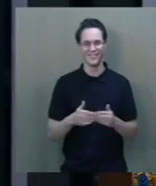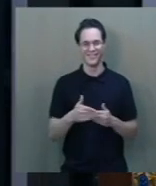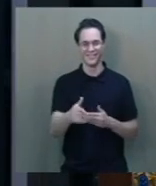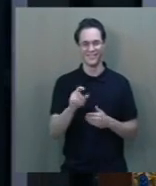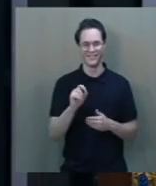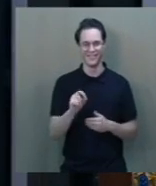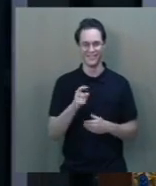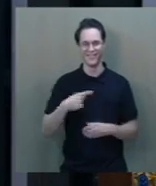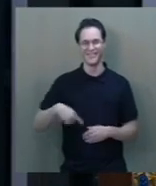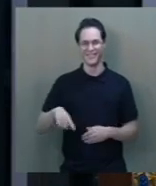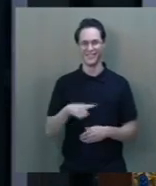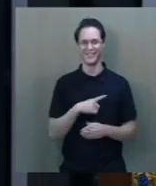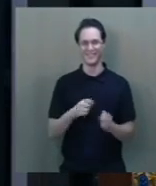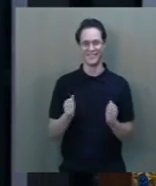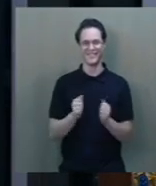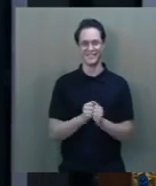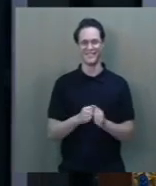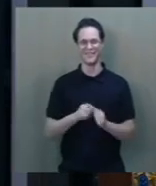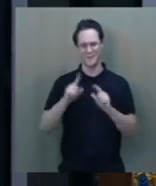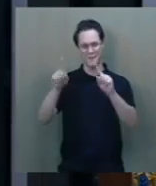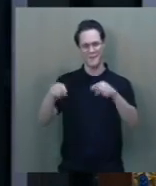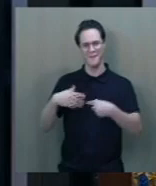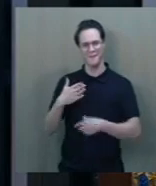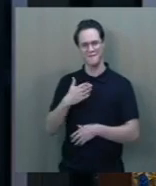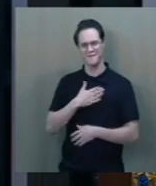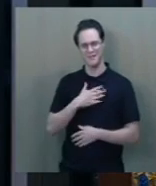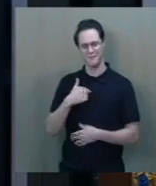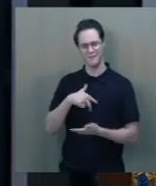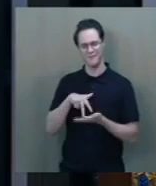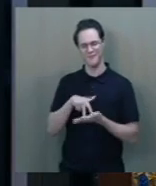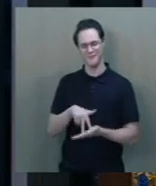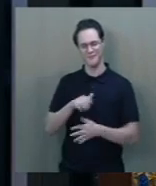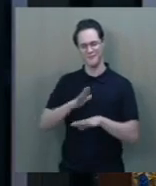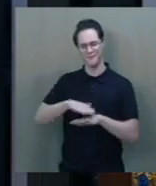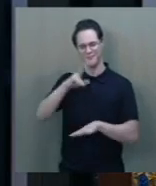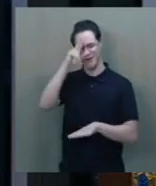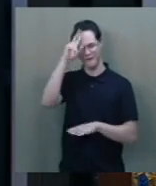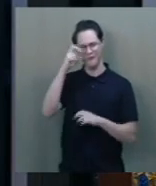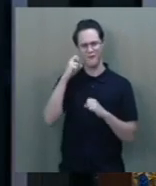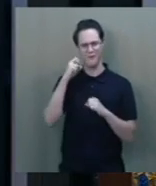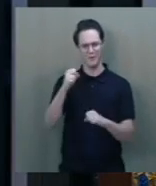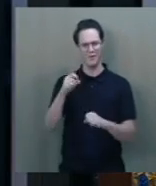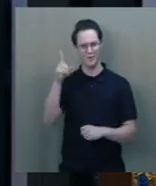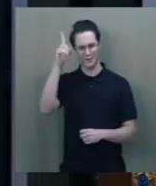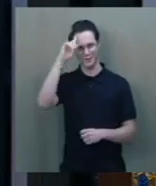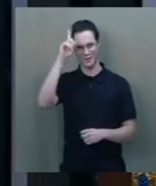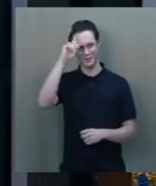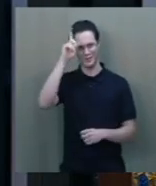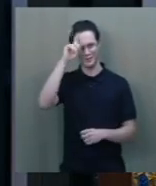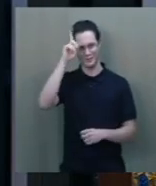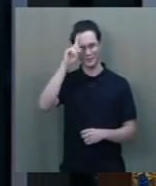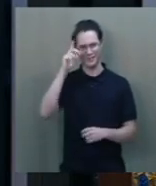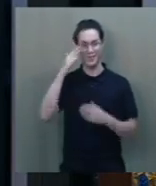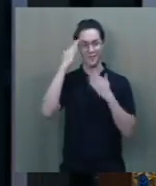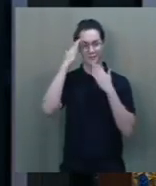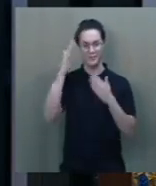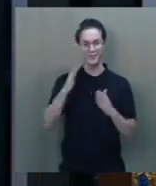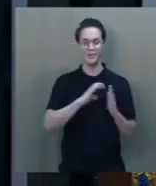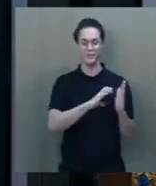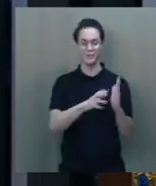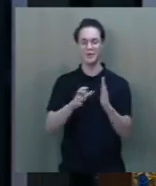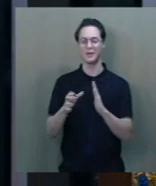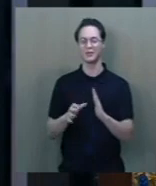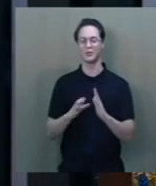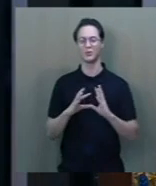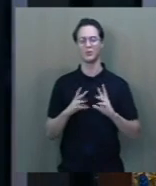foi exatamente o que fizeram contra mim que me fizeram ser maior a cada dia. Agradeço aos partidos políticos